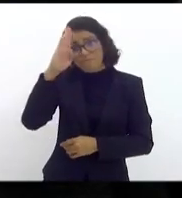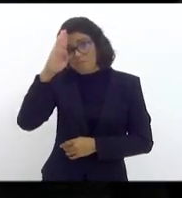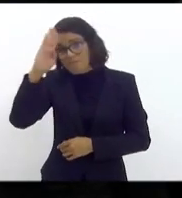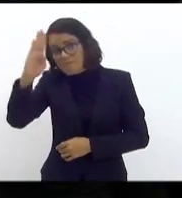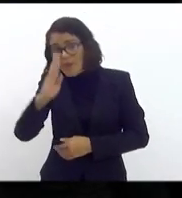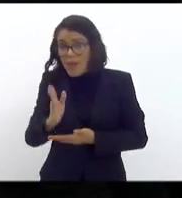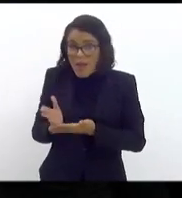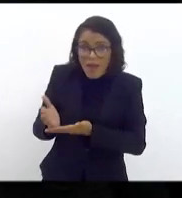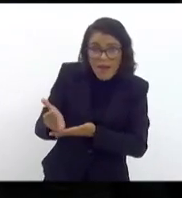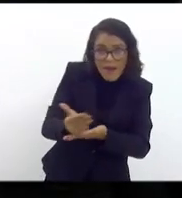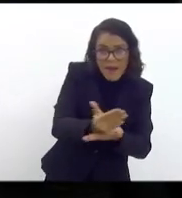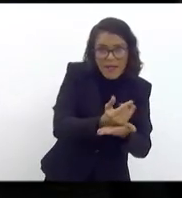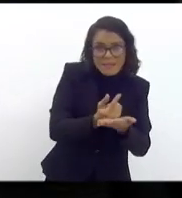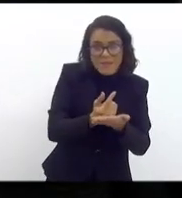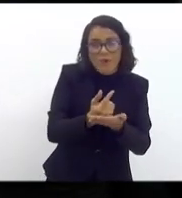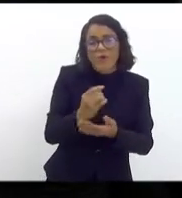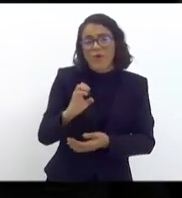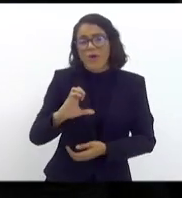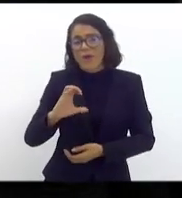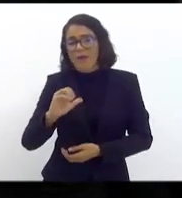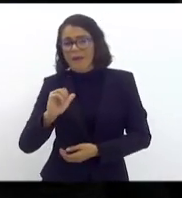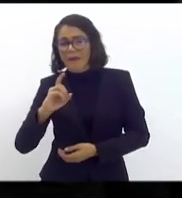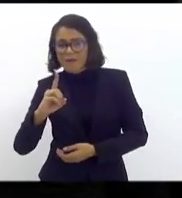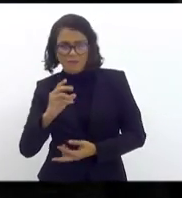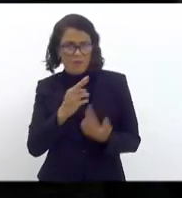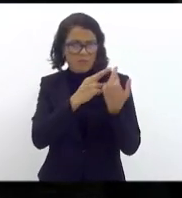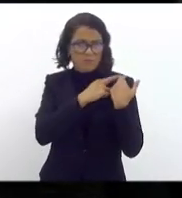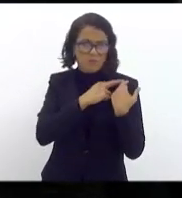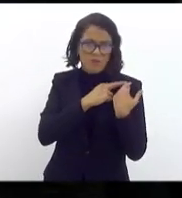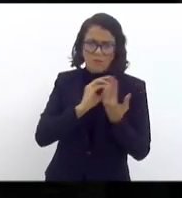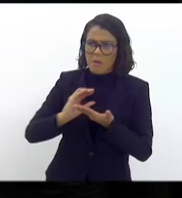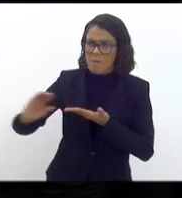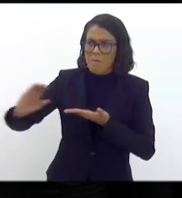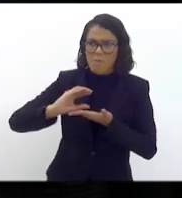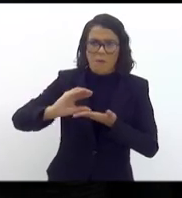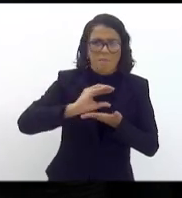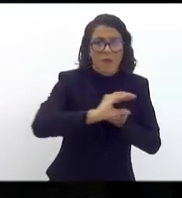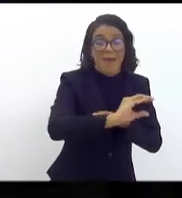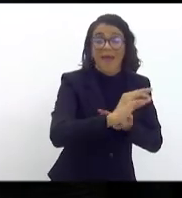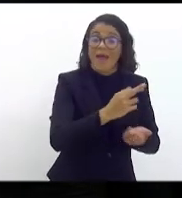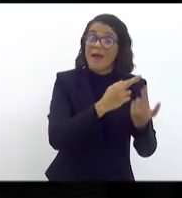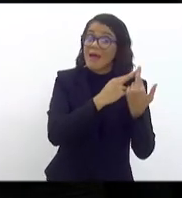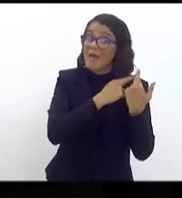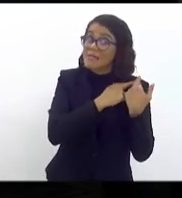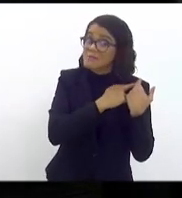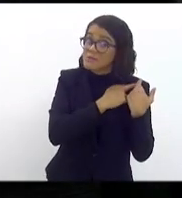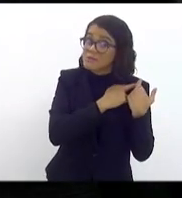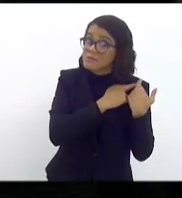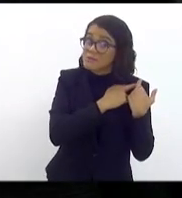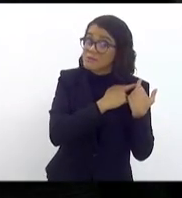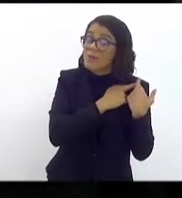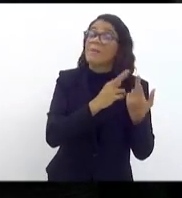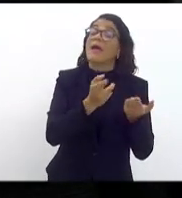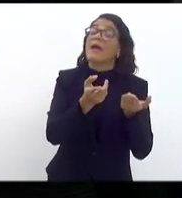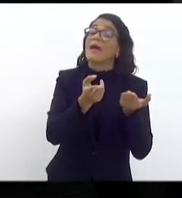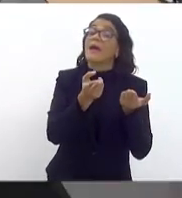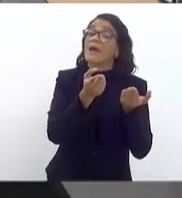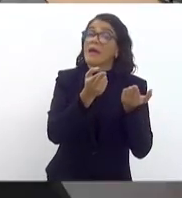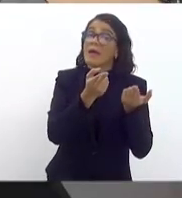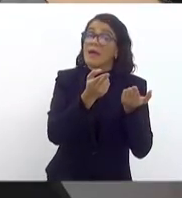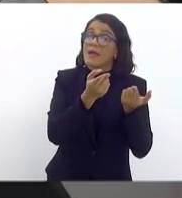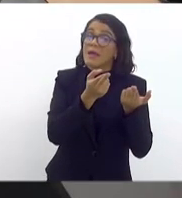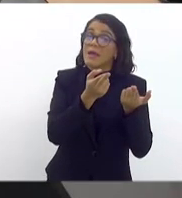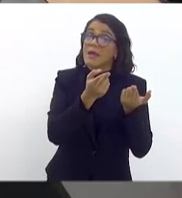principalmente a arrecadação. O ECAD não é responsável pela distribuição. O ECAD é somente responsável então, você pela... Então, a